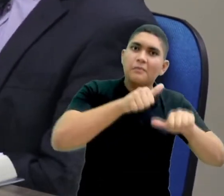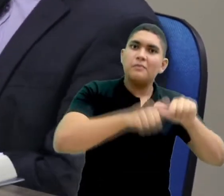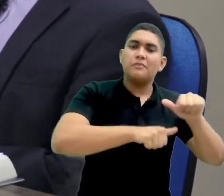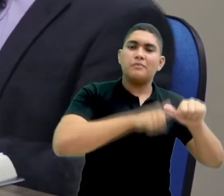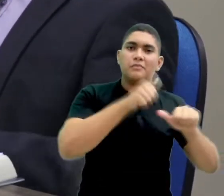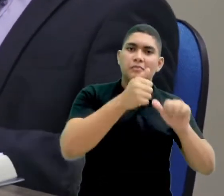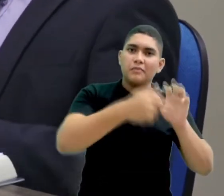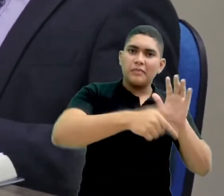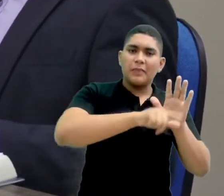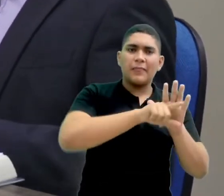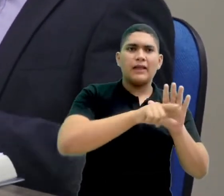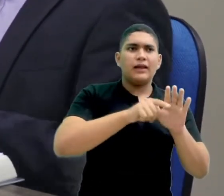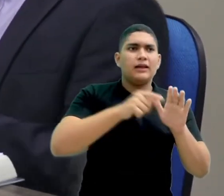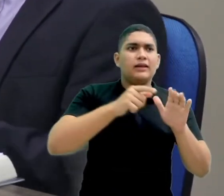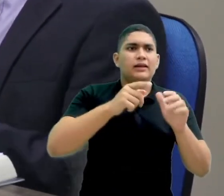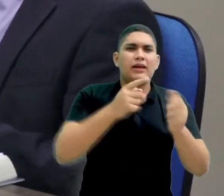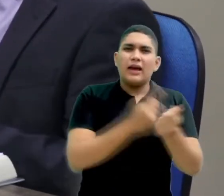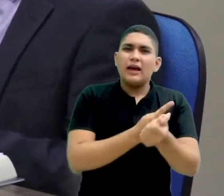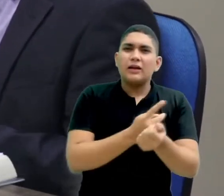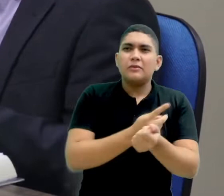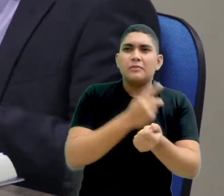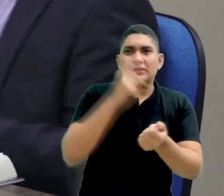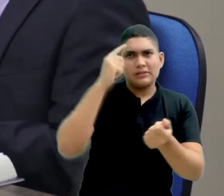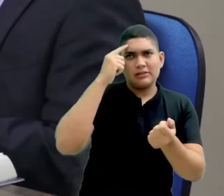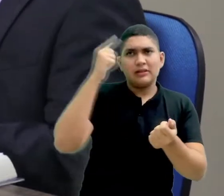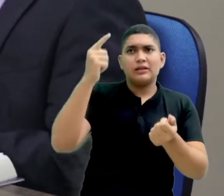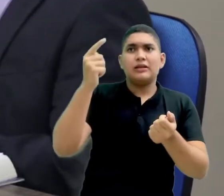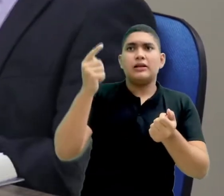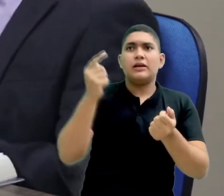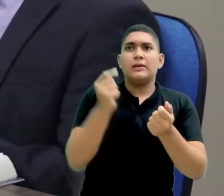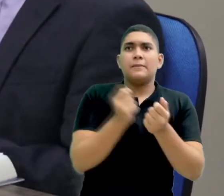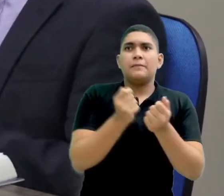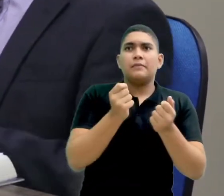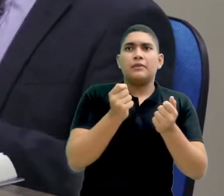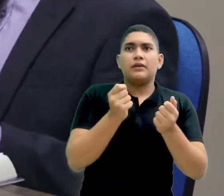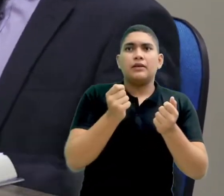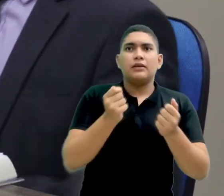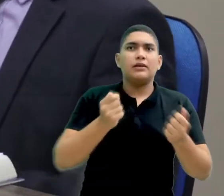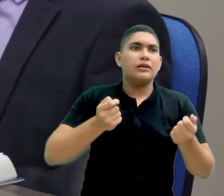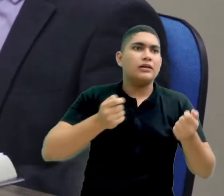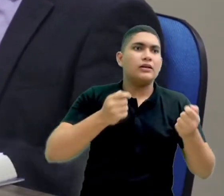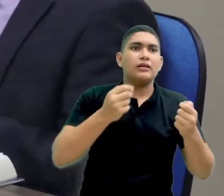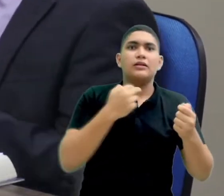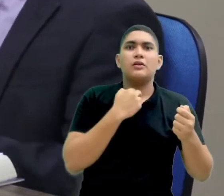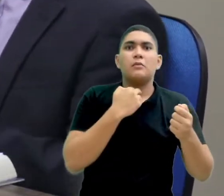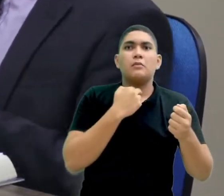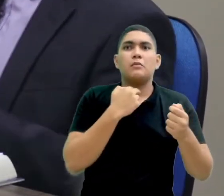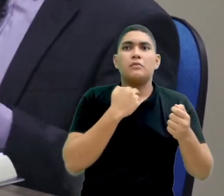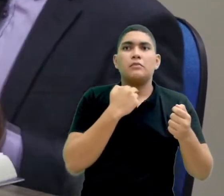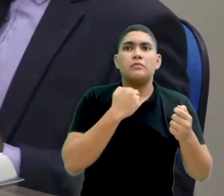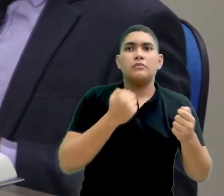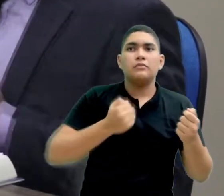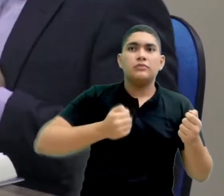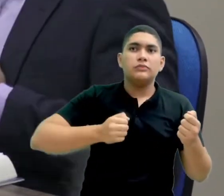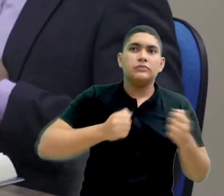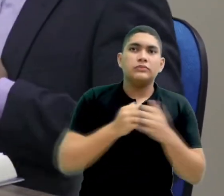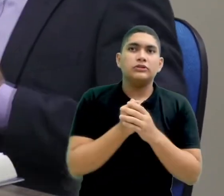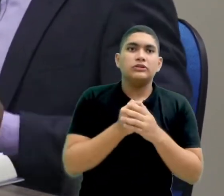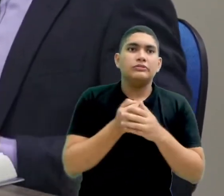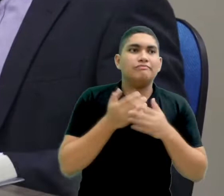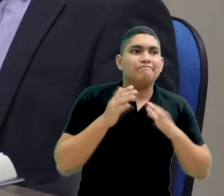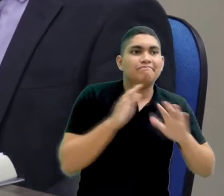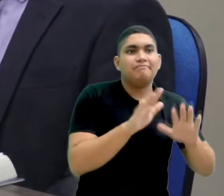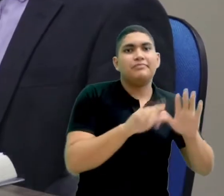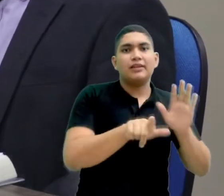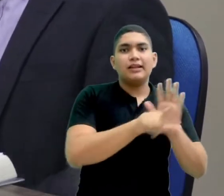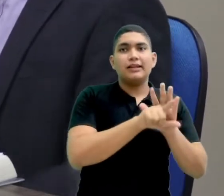erro pensar, porque Jesus disse o quê? Que nenhum J, na nossa tradução, nenhum J ou tio se omitiria da lei sem que tudo fosse cumprido. E a gente poderia